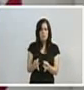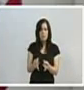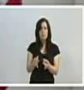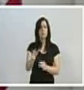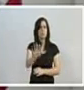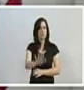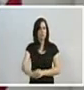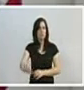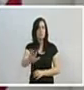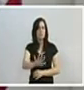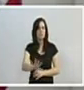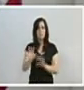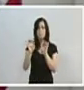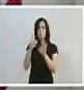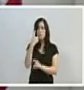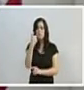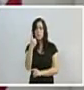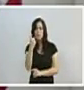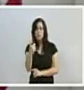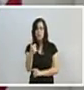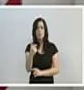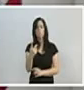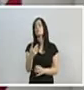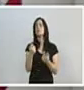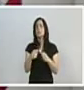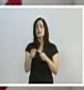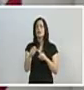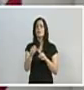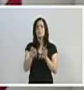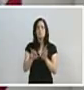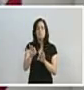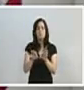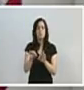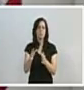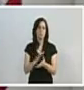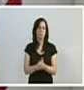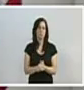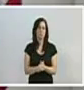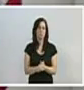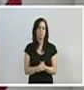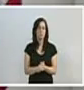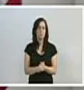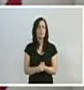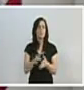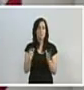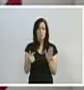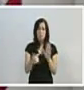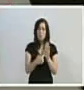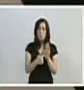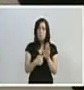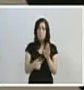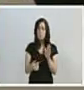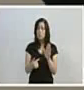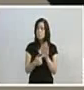zonas de especial interesse para fim de regularização fundiária, as ZEIS, e identifiquei algumas das